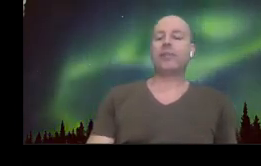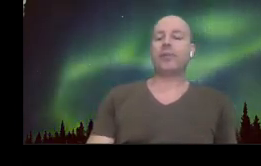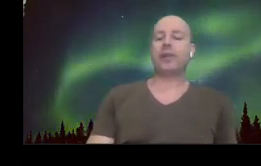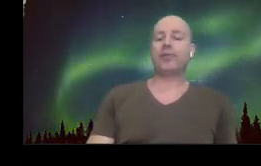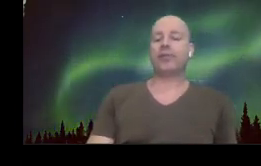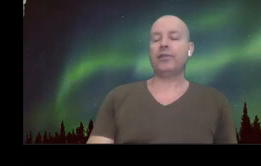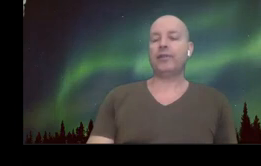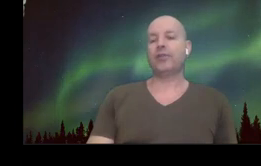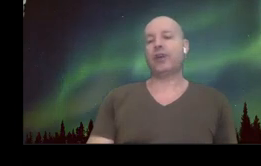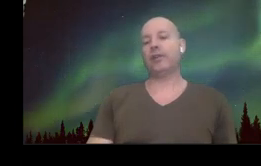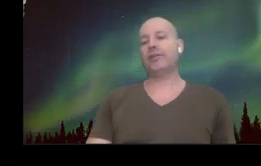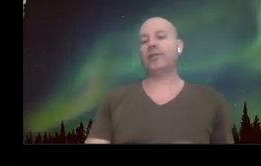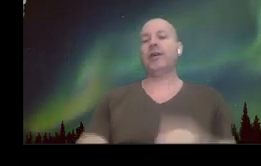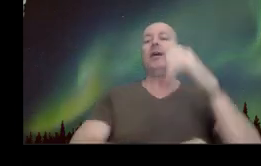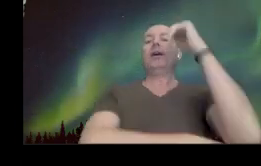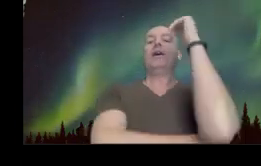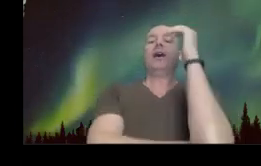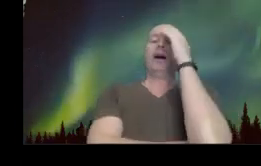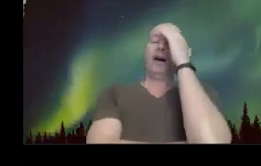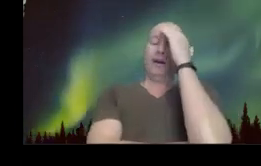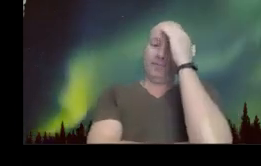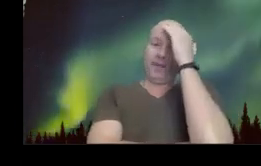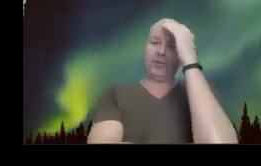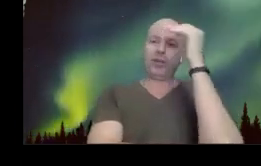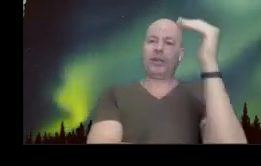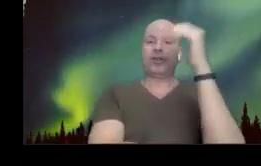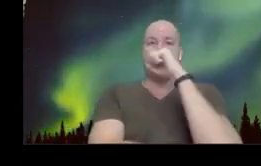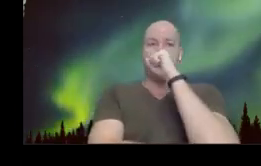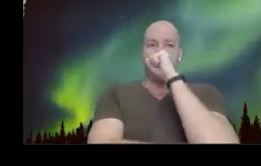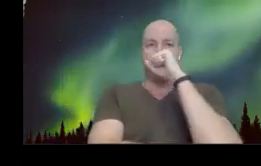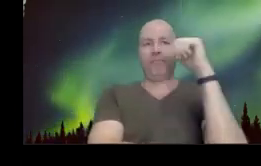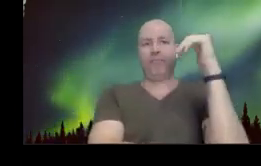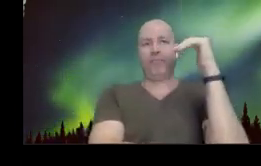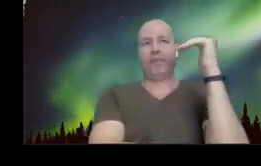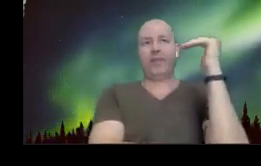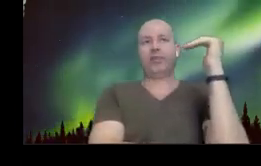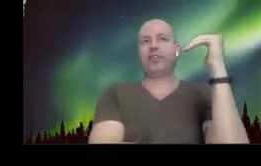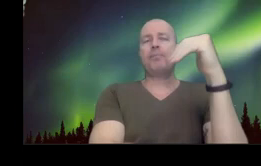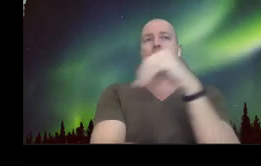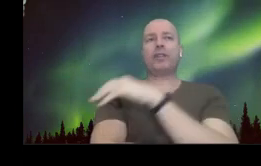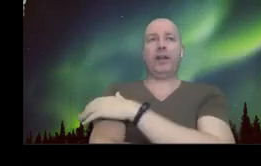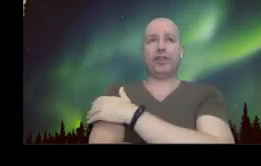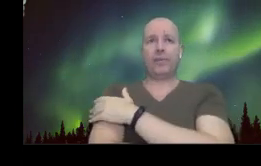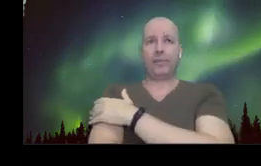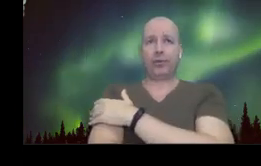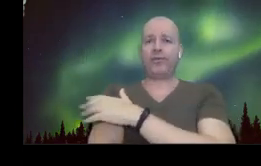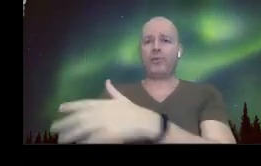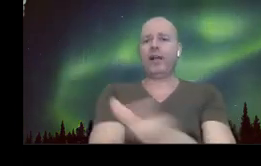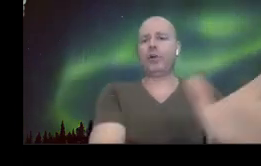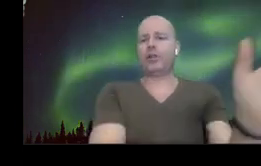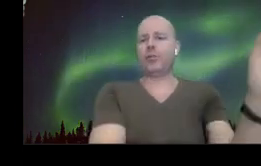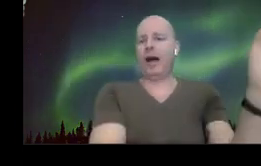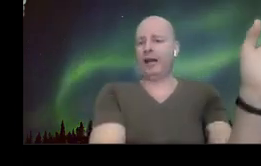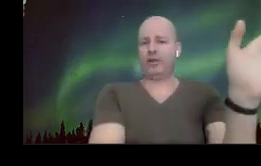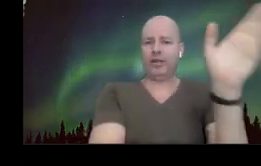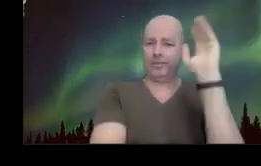gerando desapropriações indesejadas. Pensa o seguinte: você protege, sua